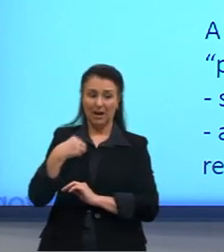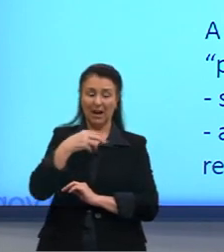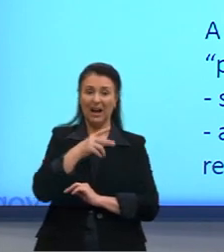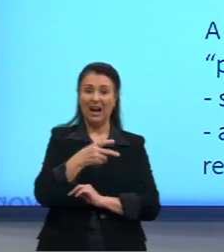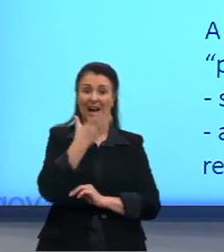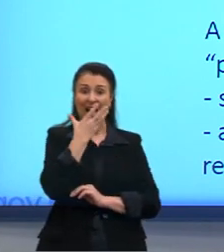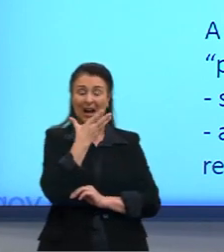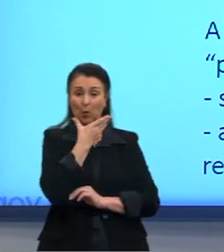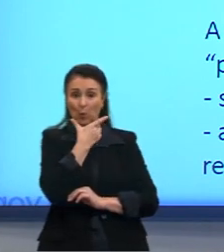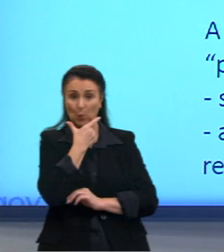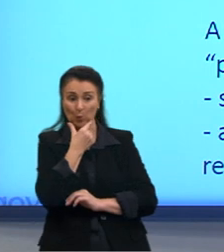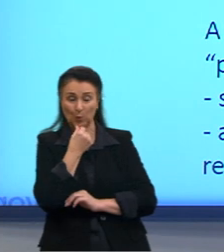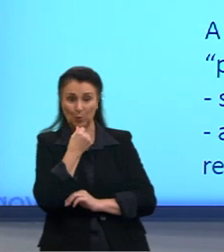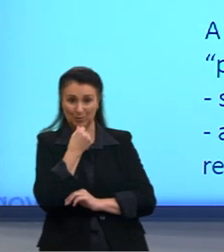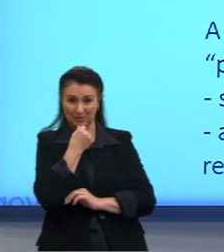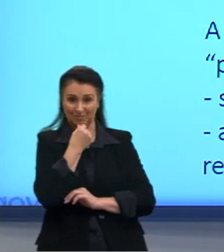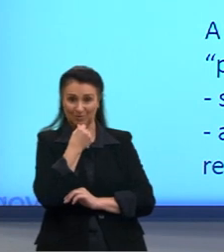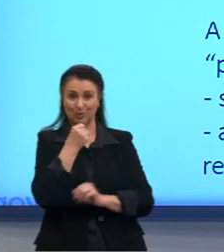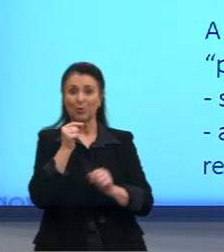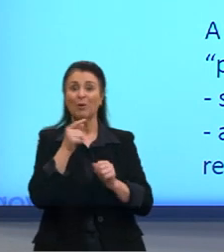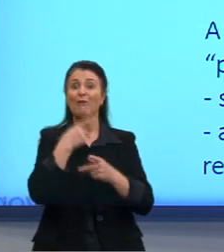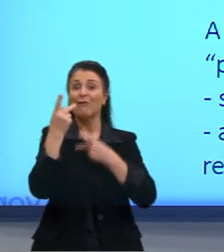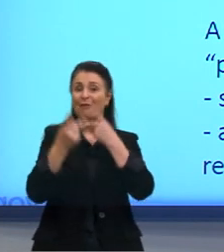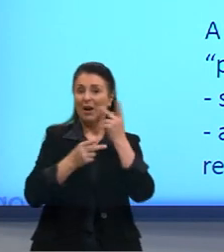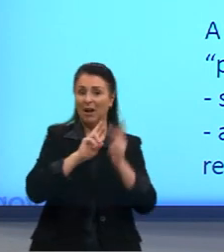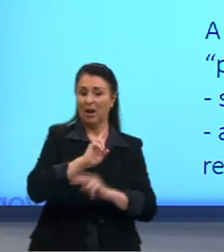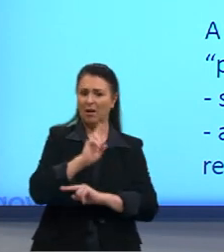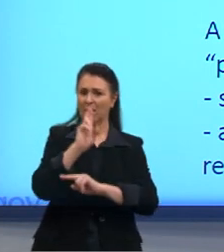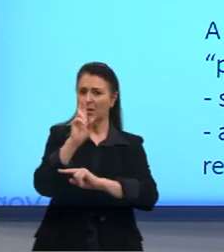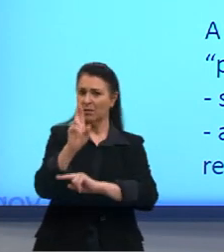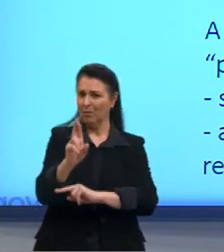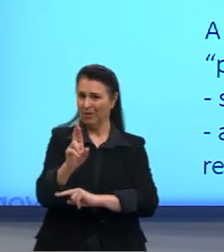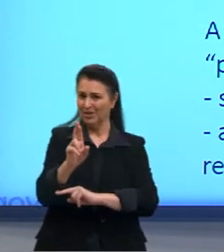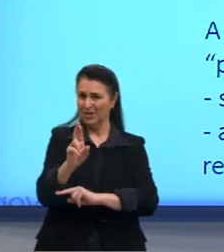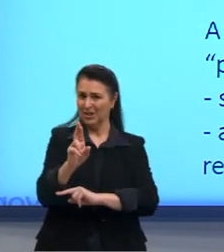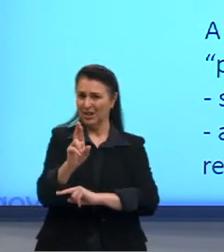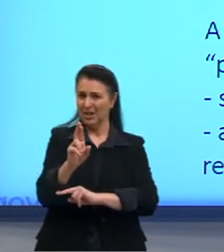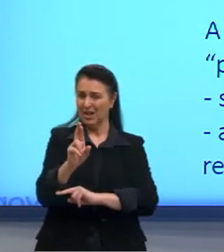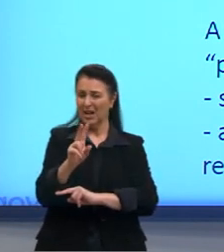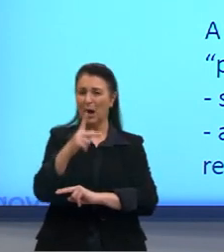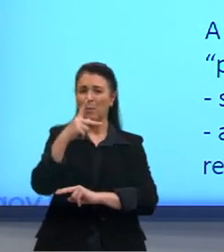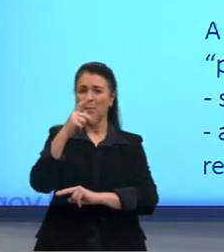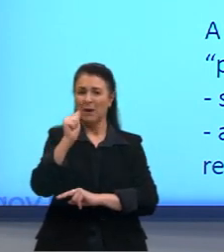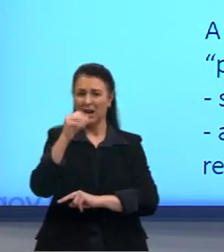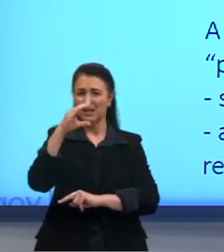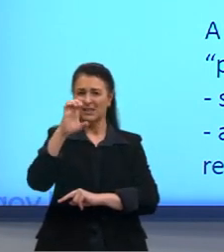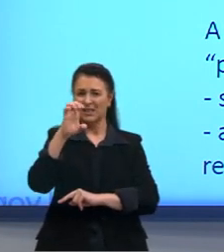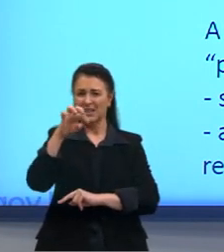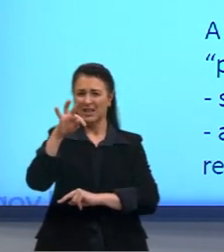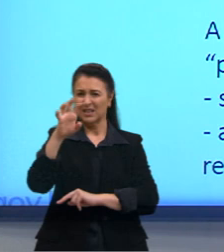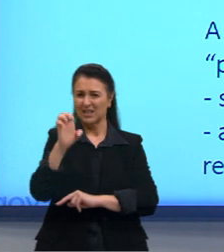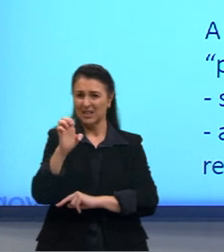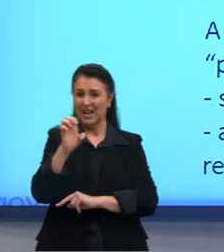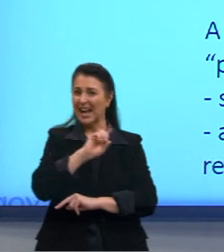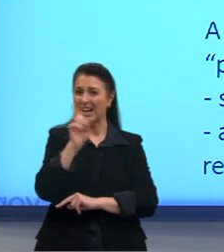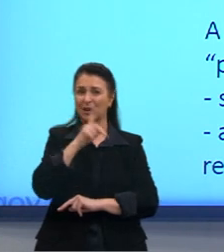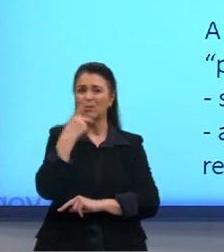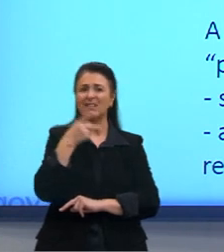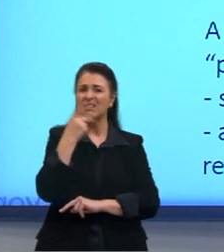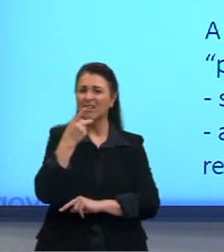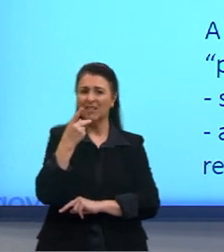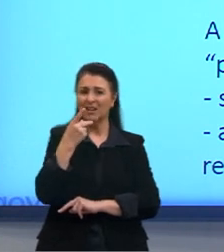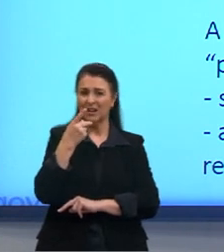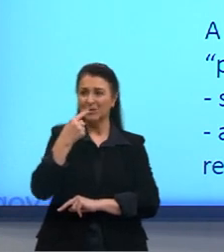agora quando a criança fala sobre ser paciente ela não está falando sobre o atendimento